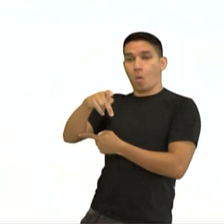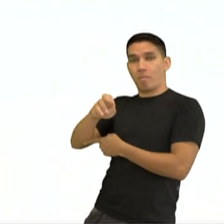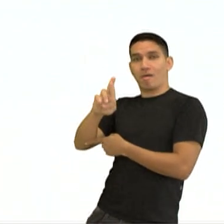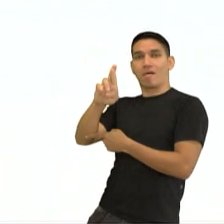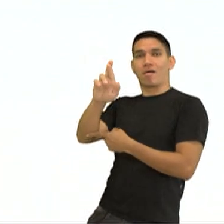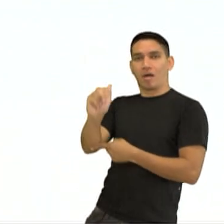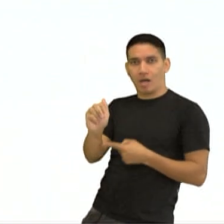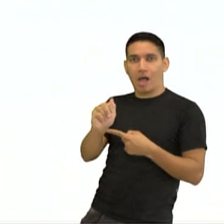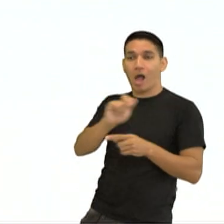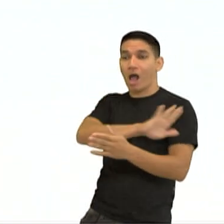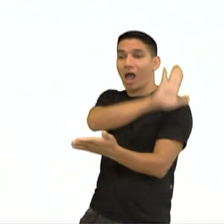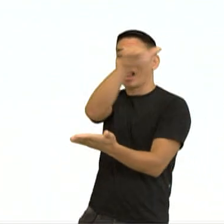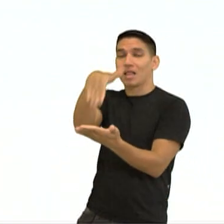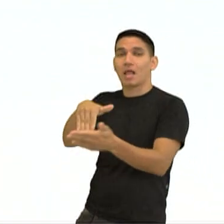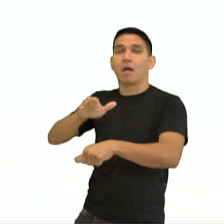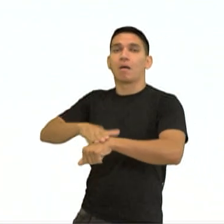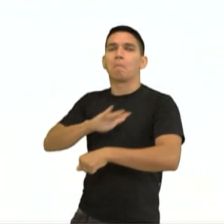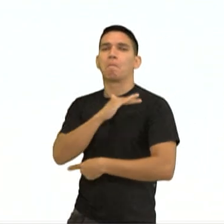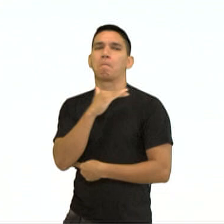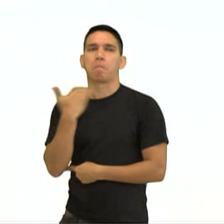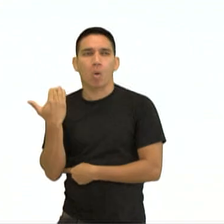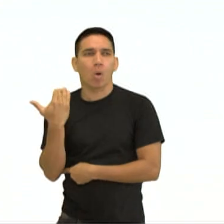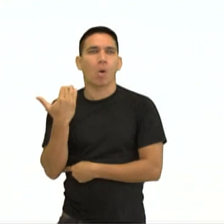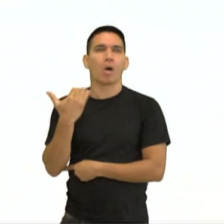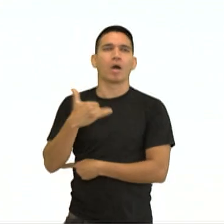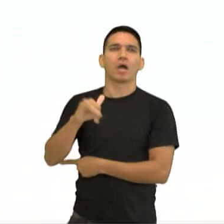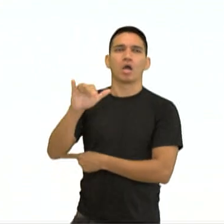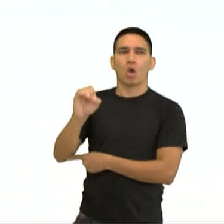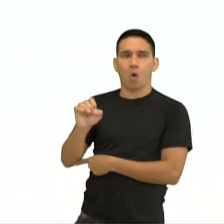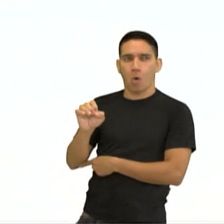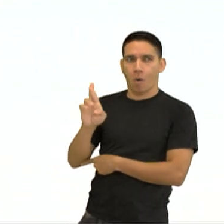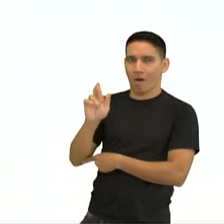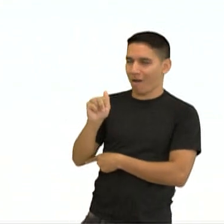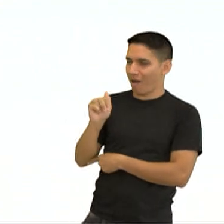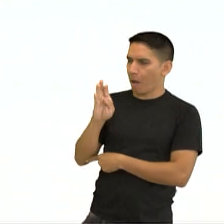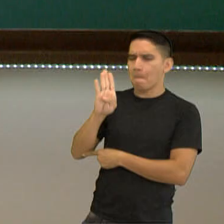a morte de Johann Sebastian Bach.